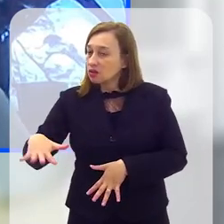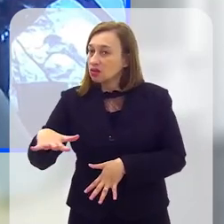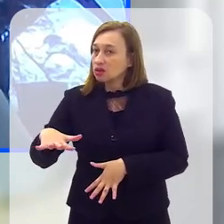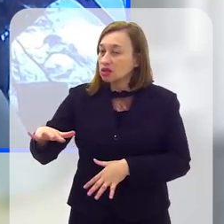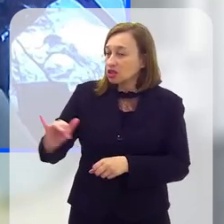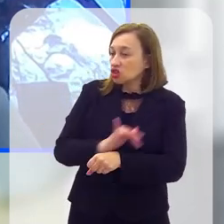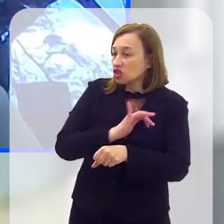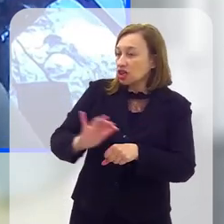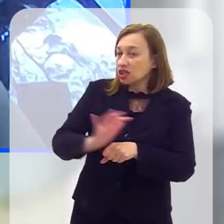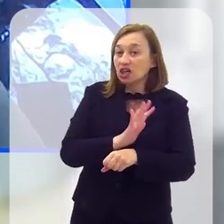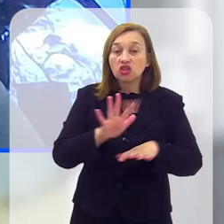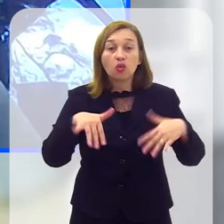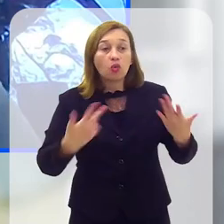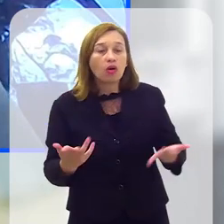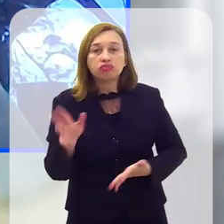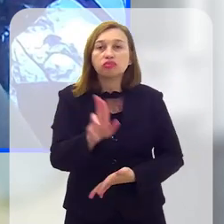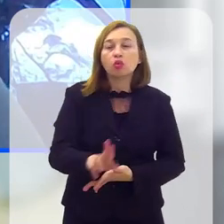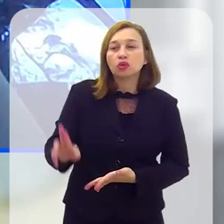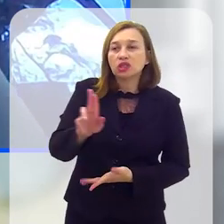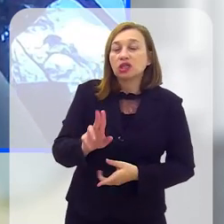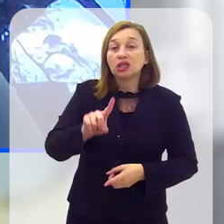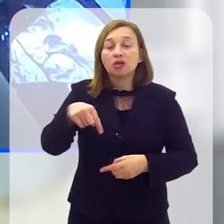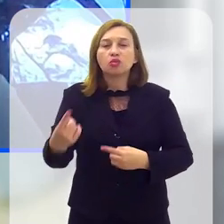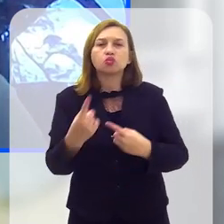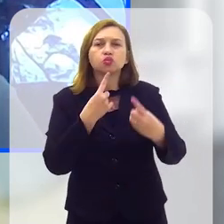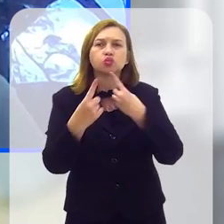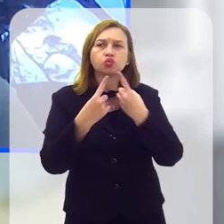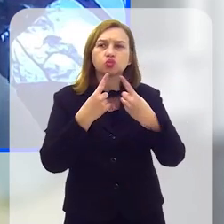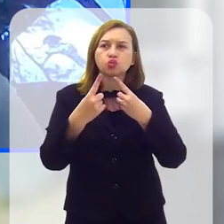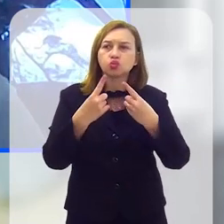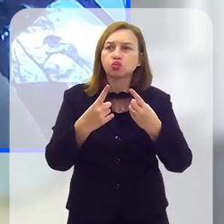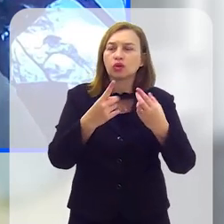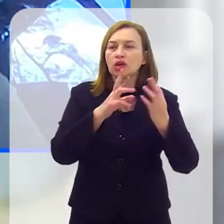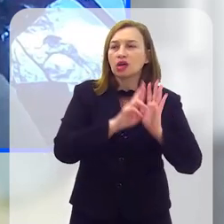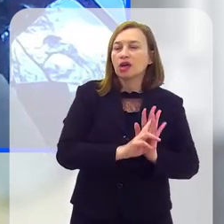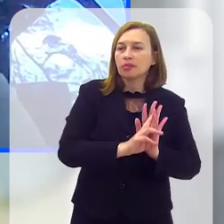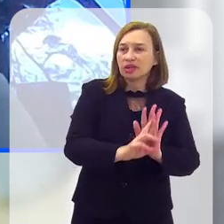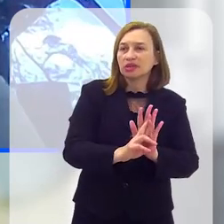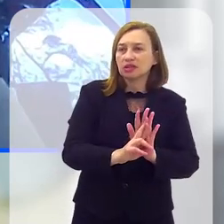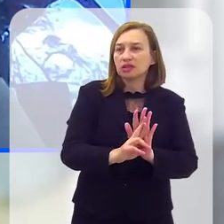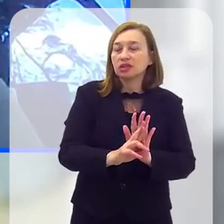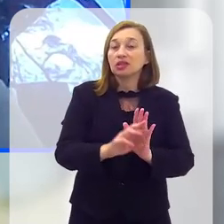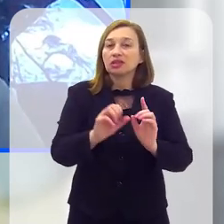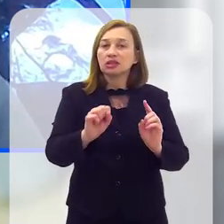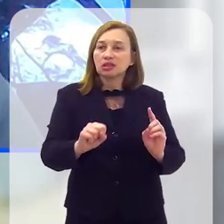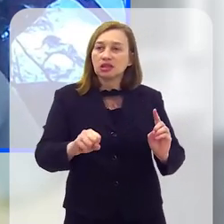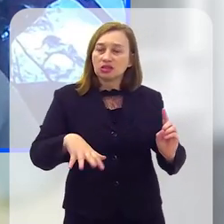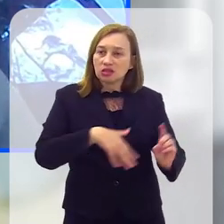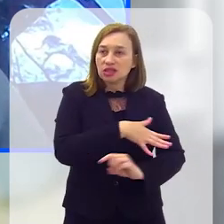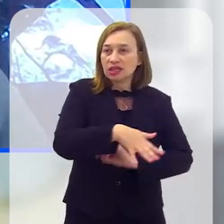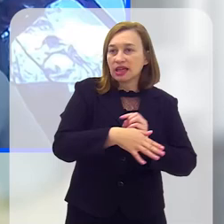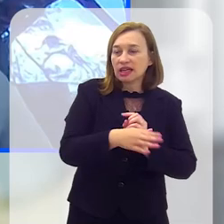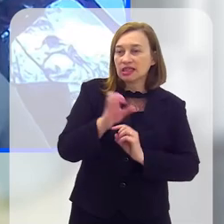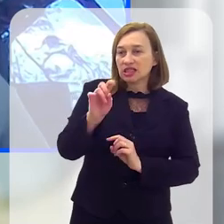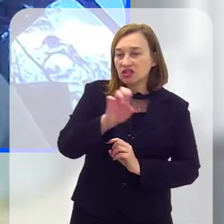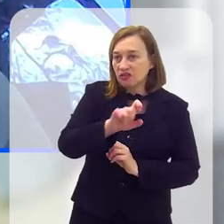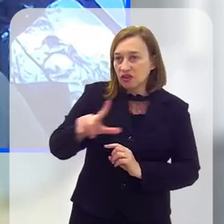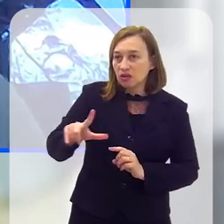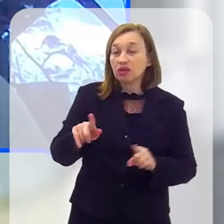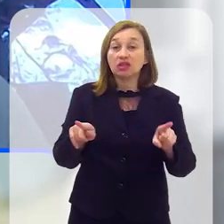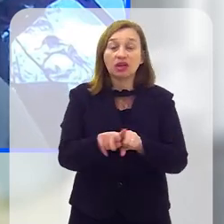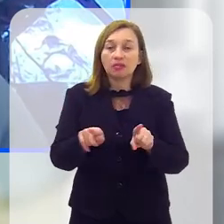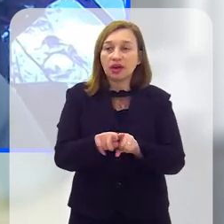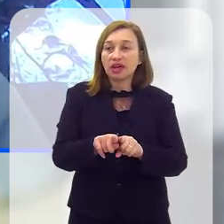estão adotando, né? E depois uma discussão sobre representatividade da sociedade civil e a regulação, as